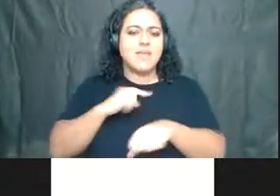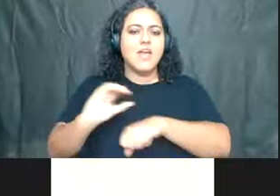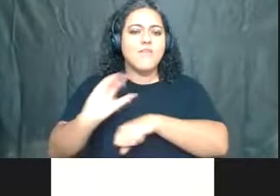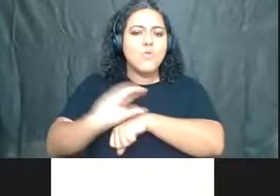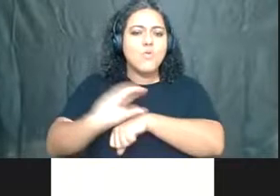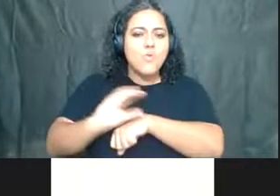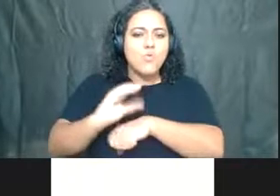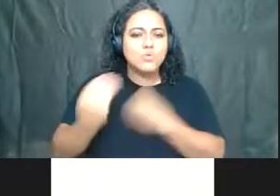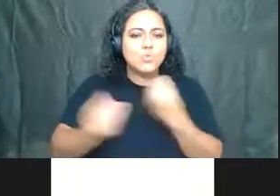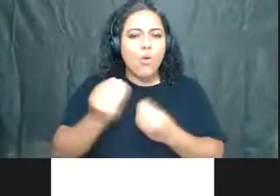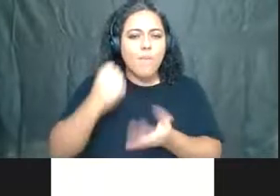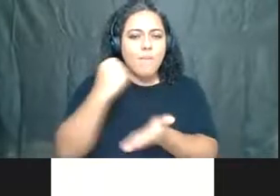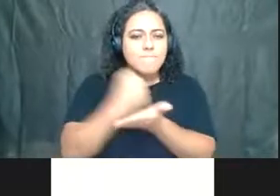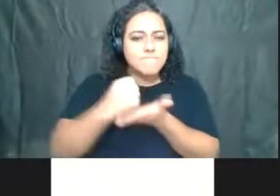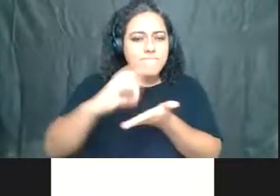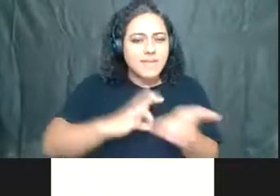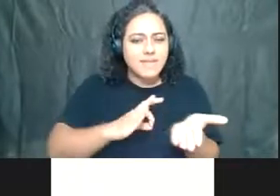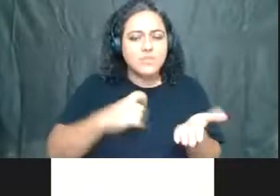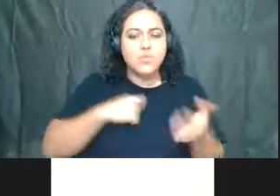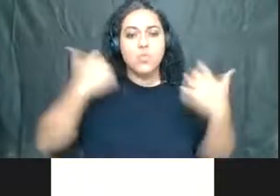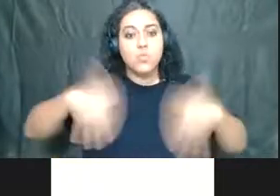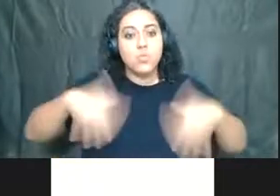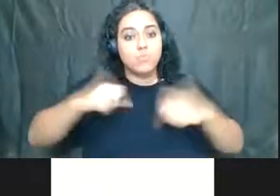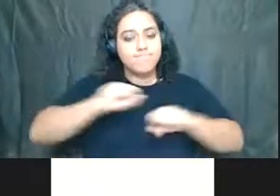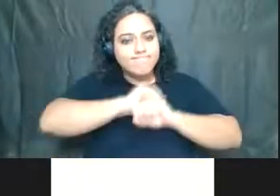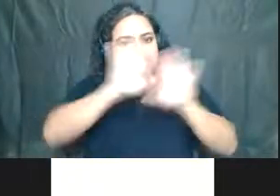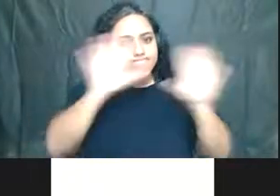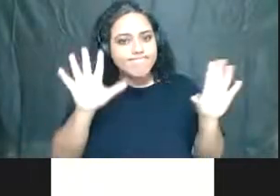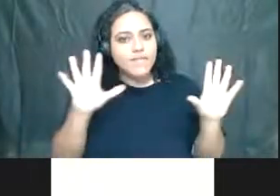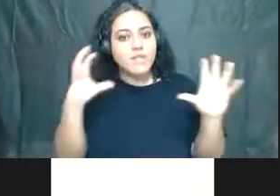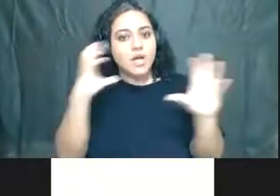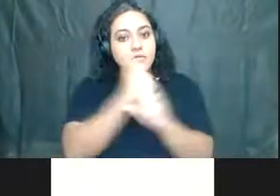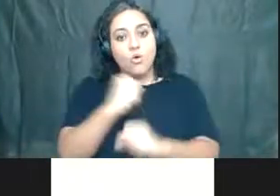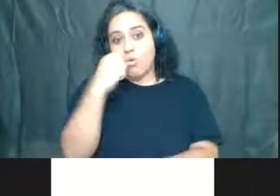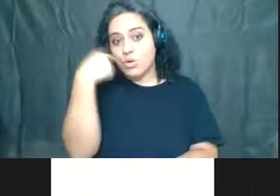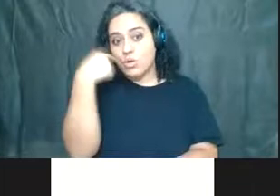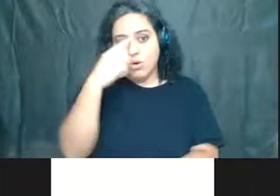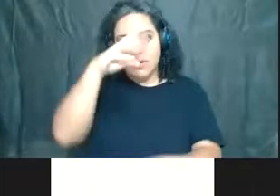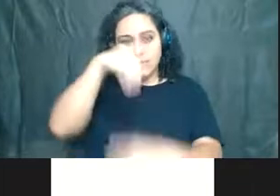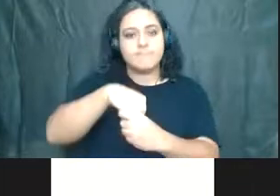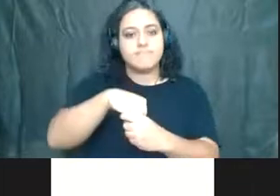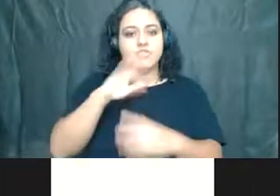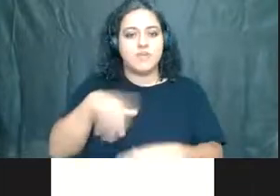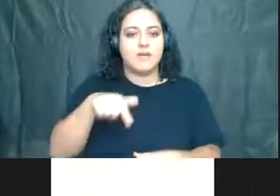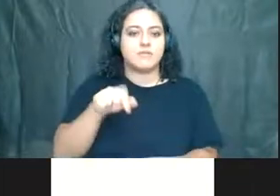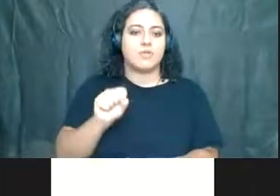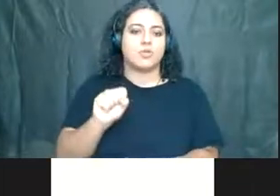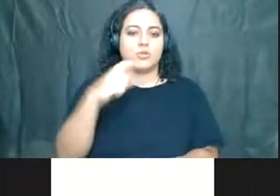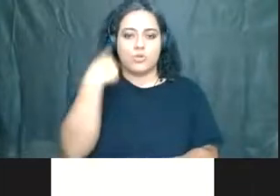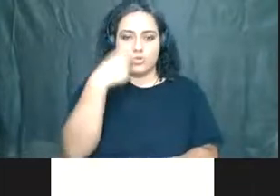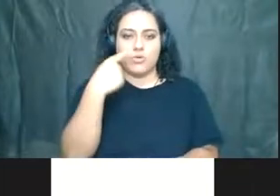que foi muito esclarecedor, né, numa carga horária total de 8 horas já computadas nas 78 que eu citei